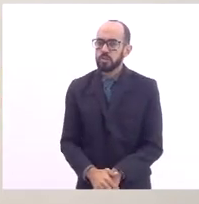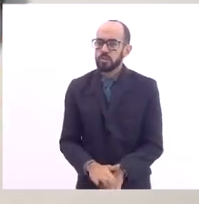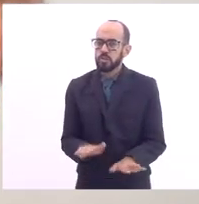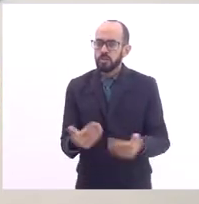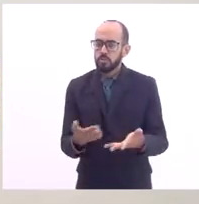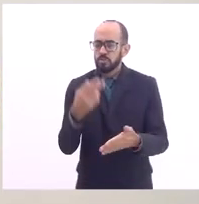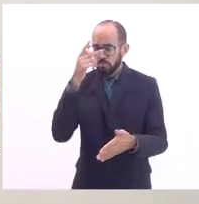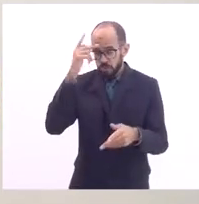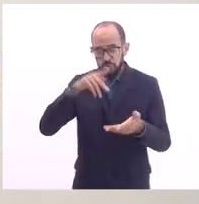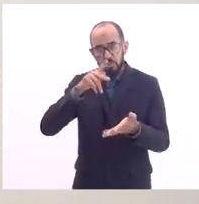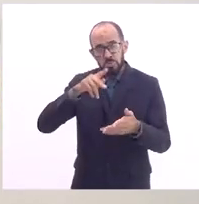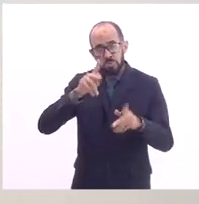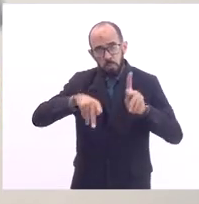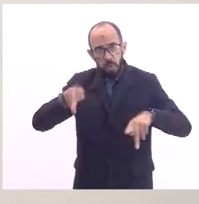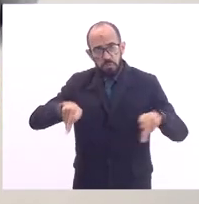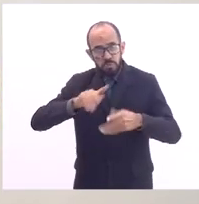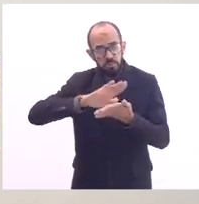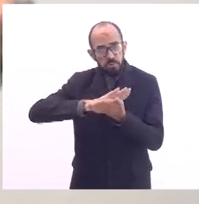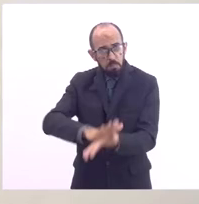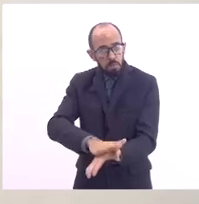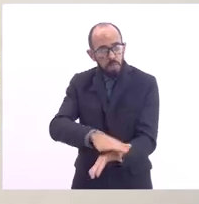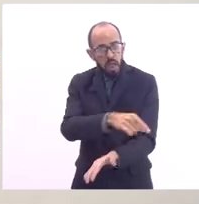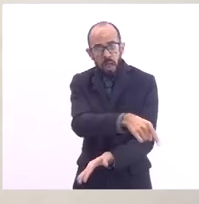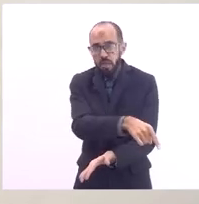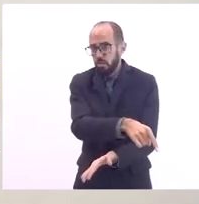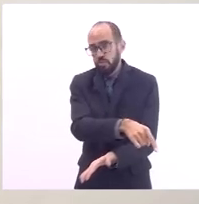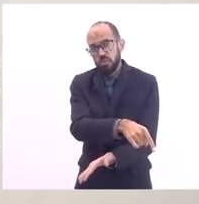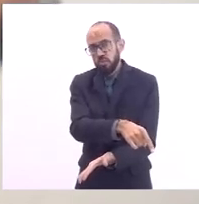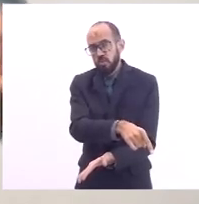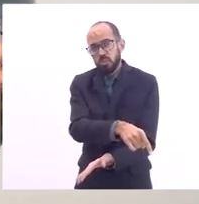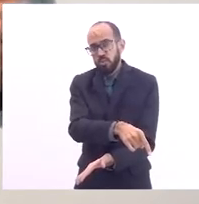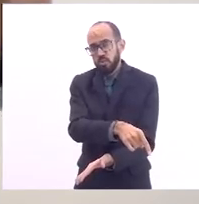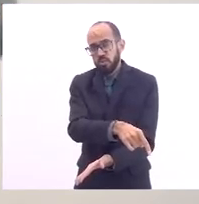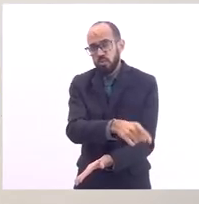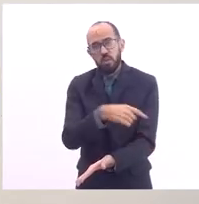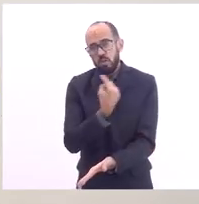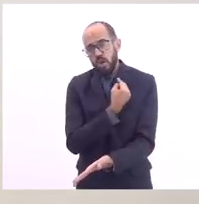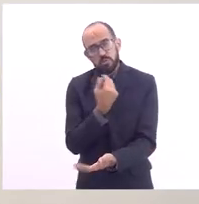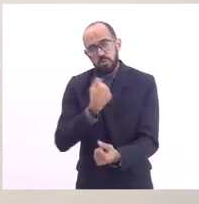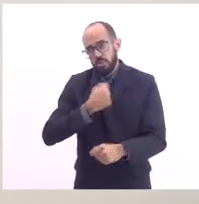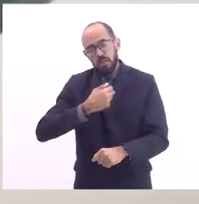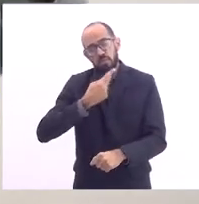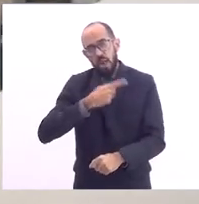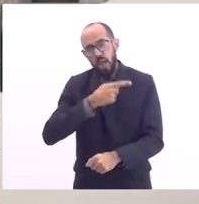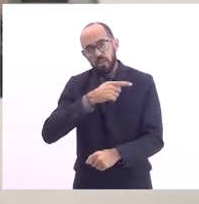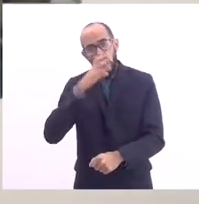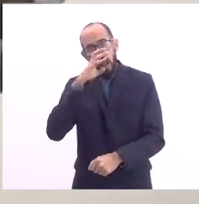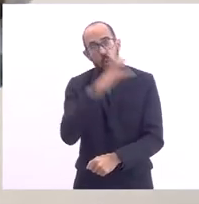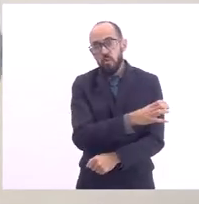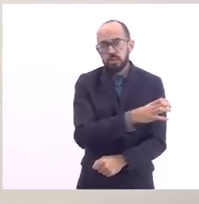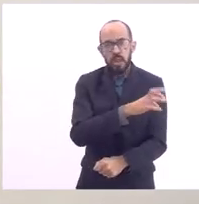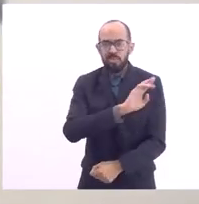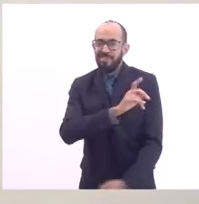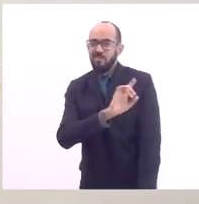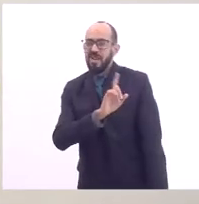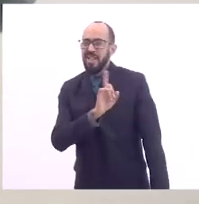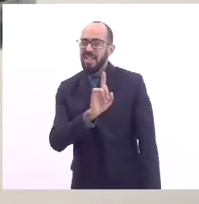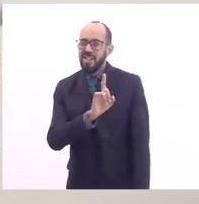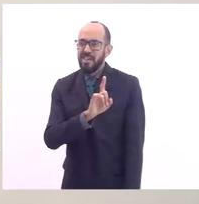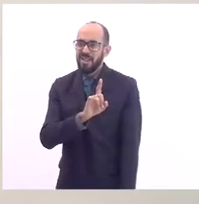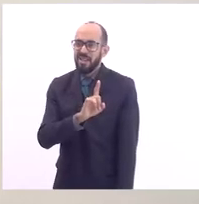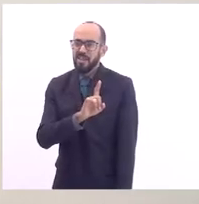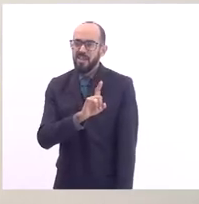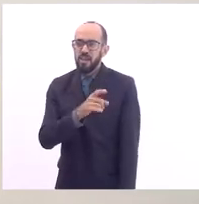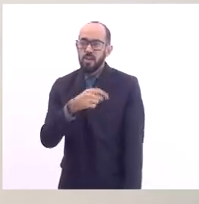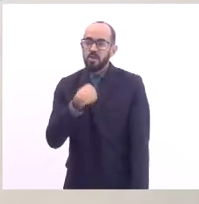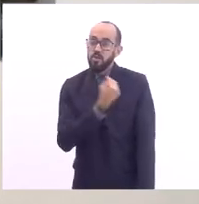são humilhadas pela Enel, são humilhadas, entendeu? A gente tem que dizer aqui ninguém está acusando ninguém, né? A gente não está acusando ninguém, a